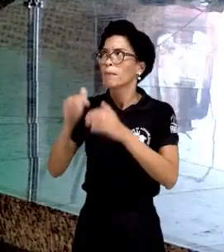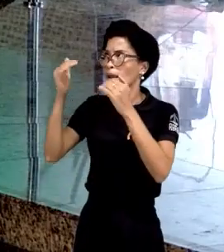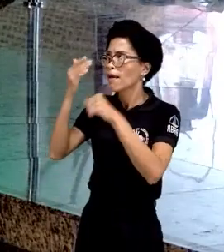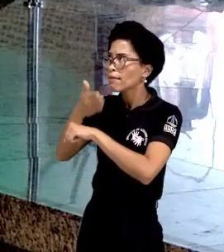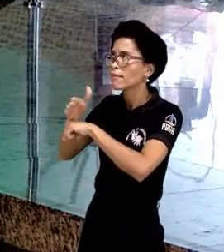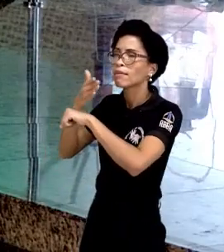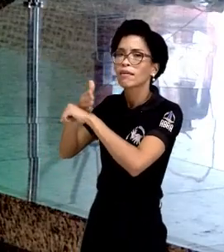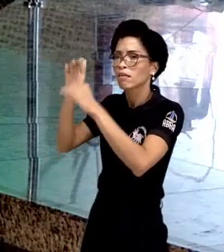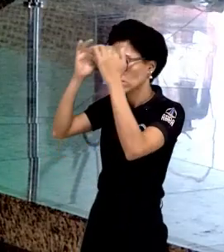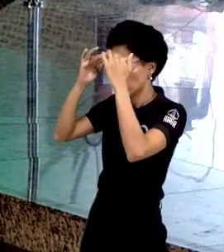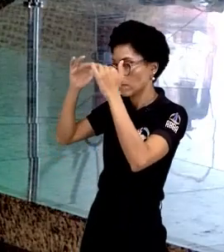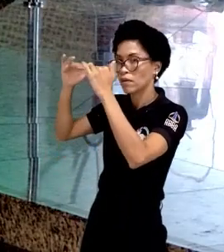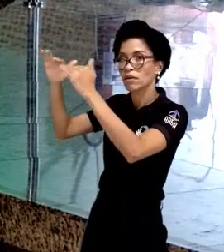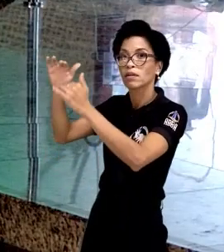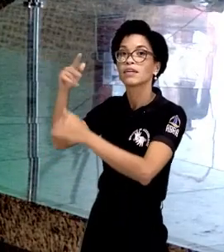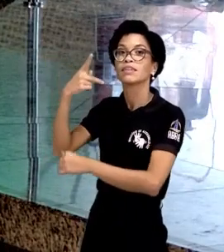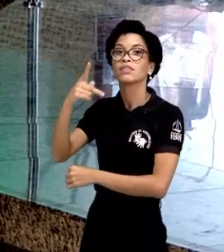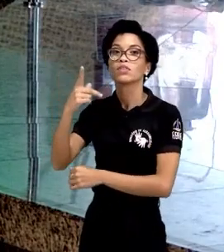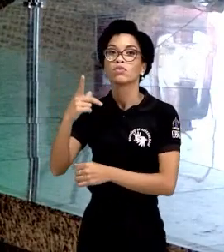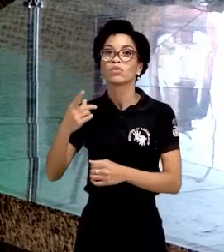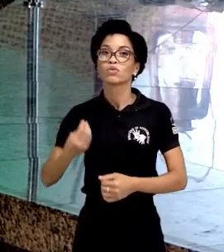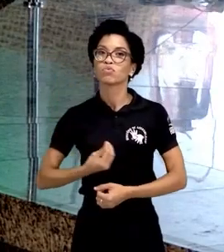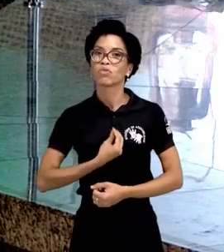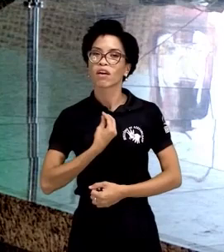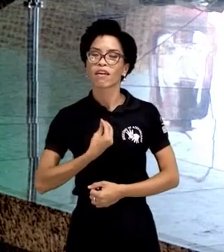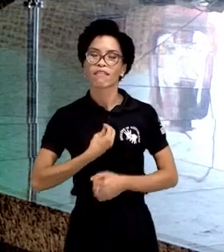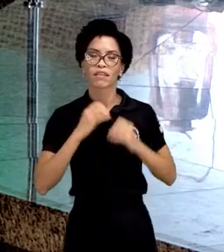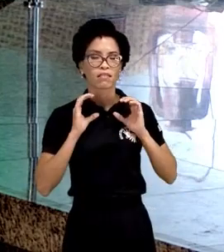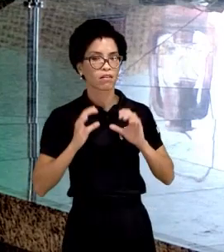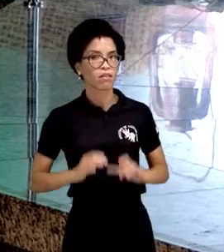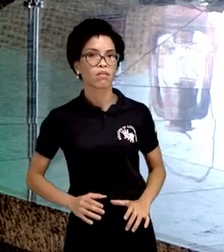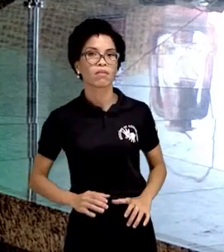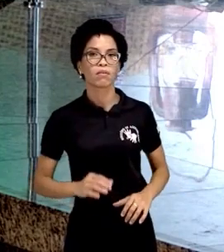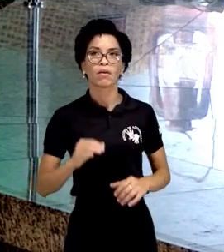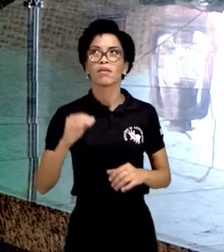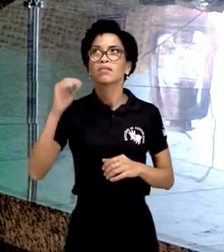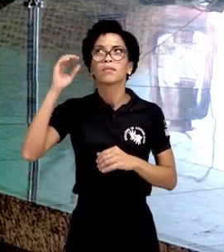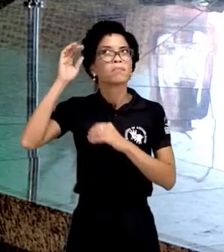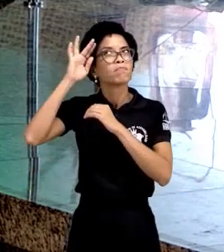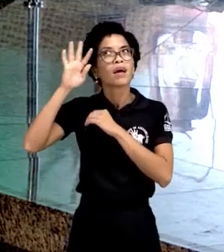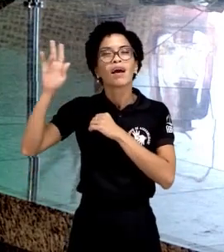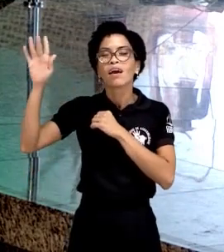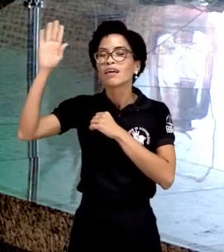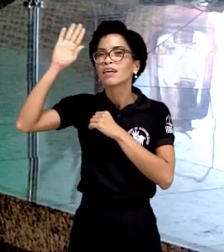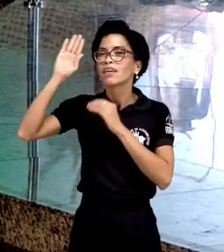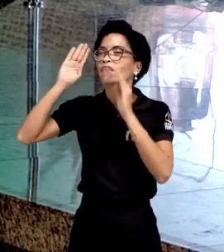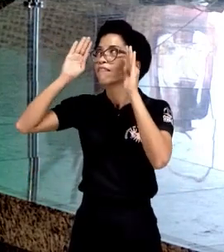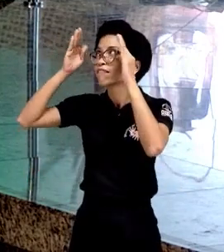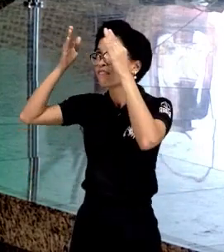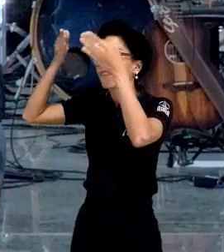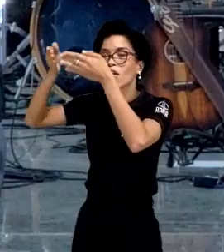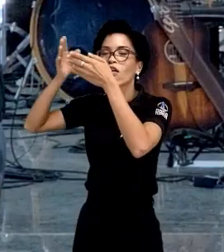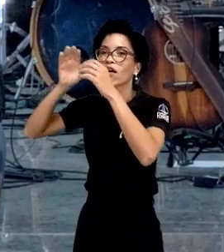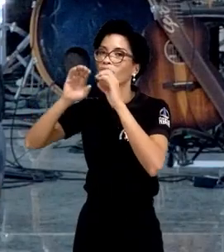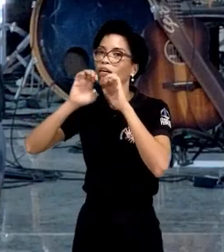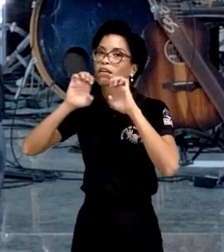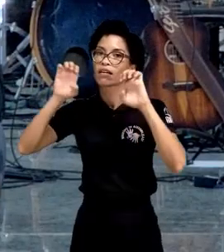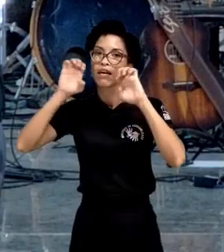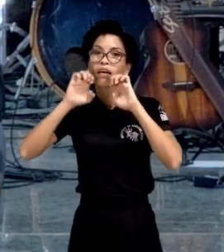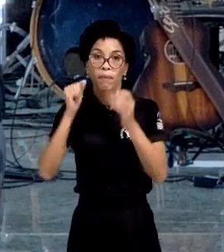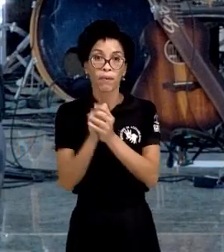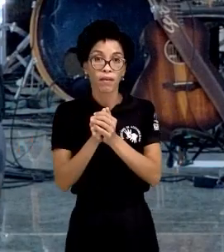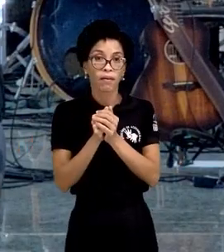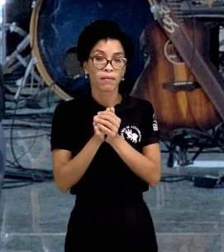complexo do seu pensamento estará em torno do Evangelho. Amém? E assim, todos ao nosso